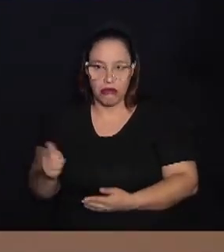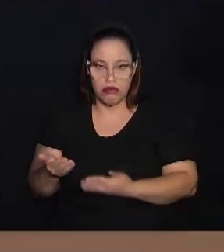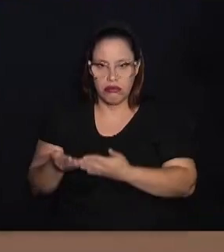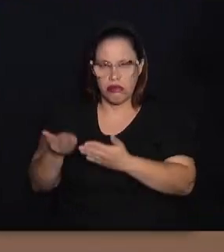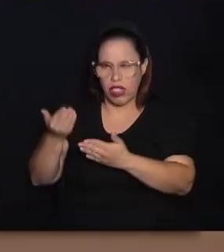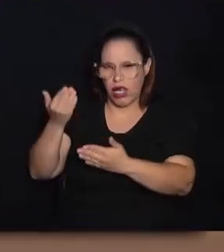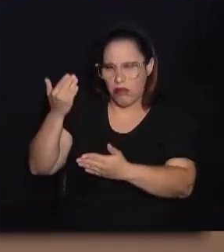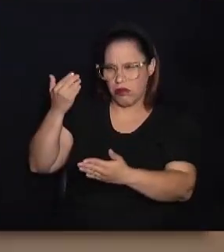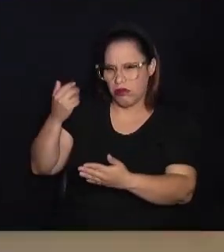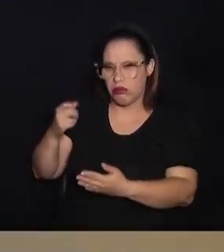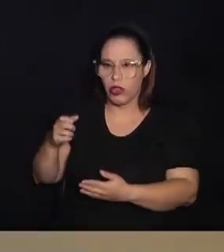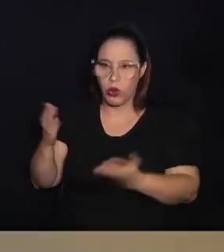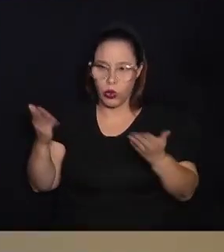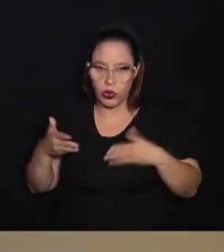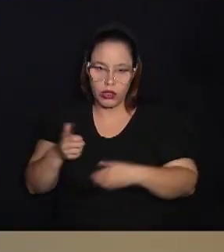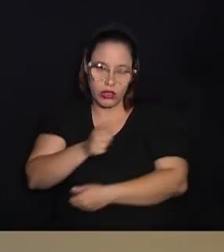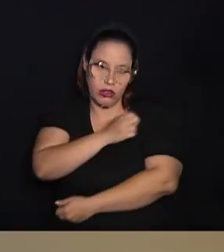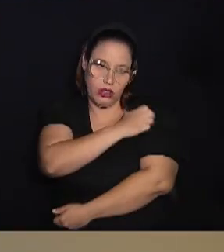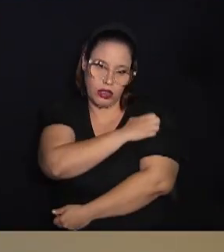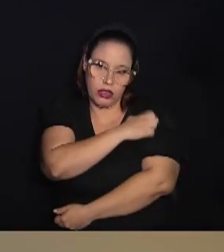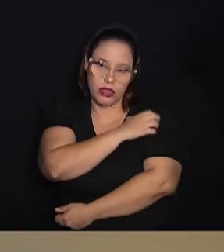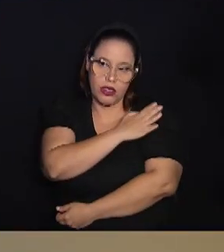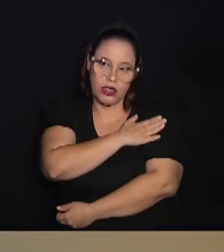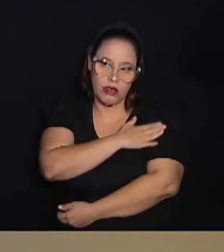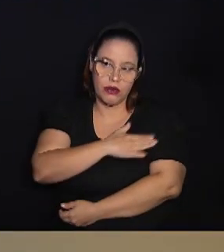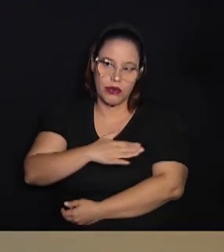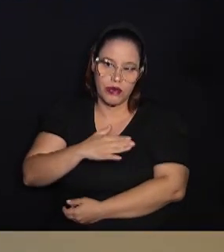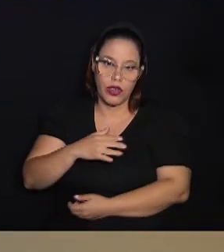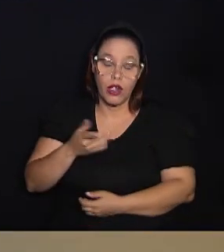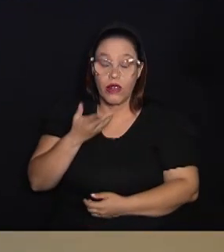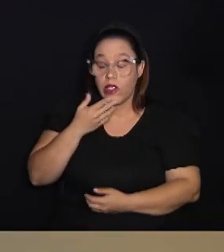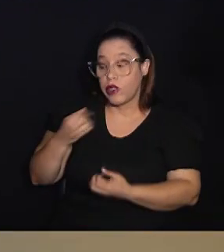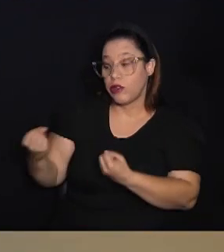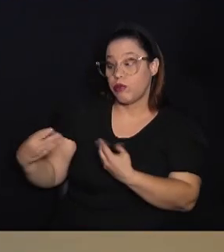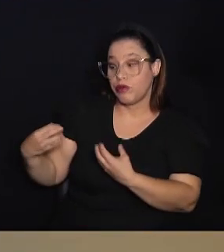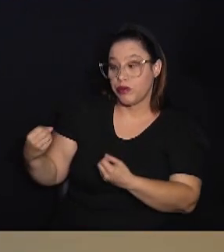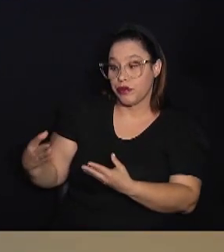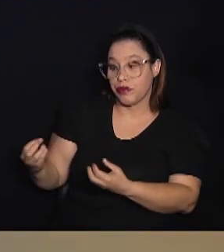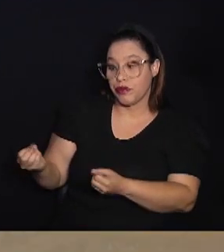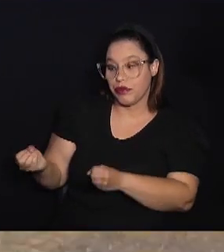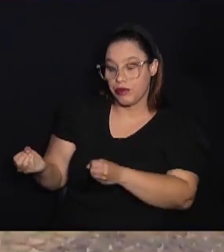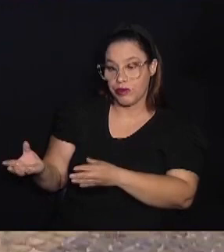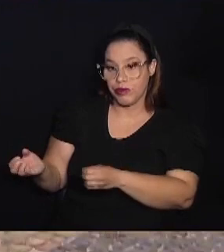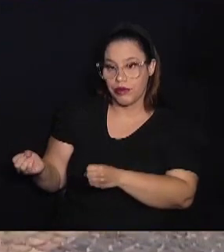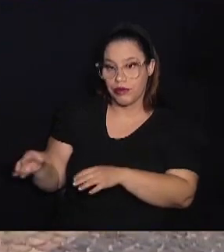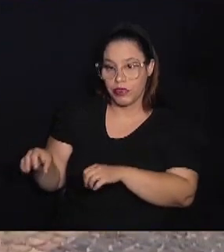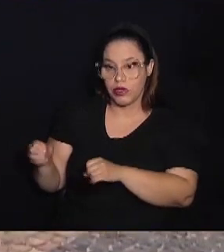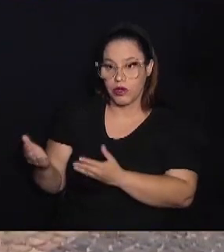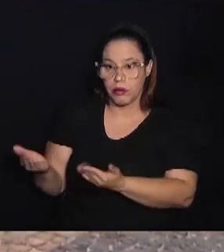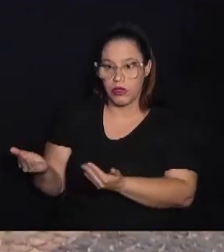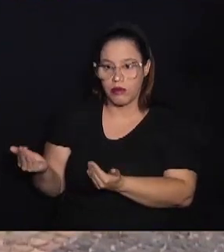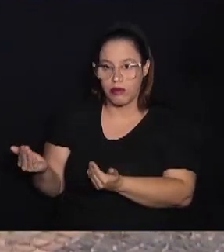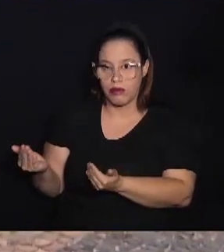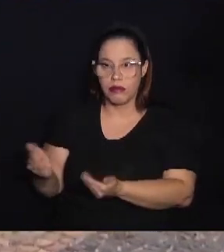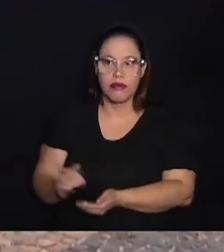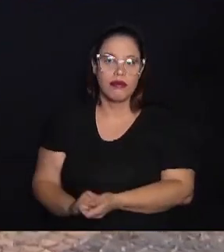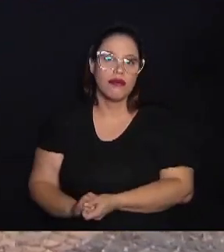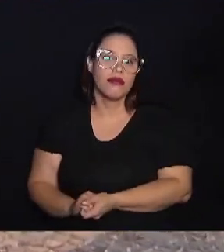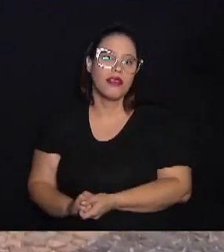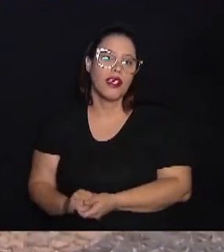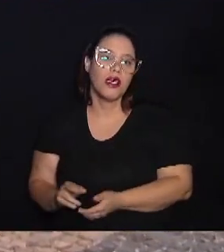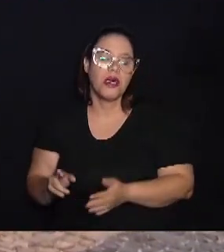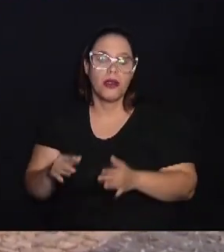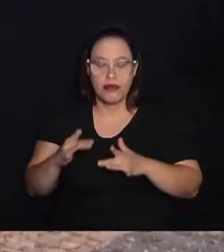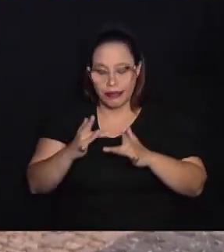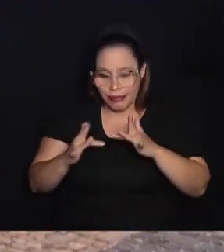uma época muito boa, porque é a época da nossa juventude, você lembra muito dos amigos, até hoje muita gente pelas redes